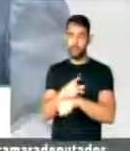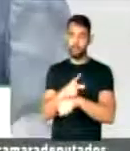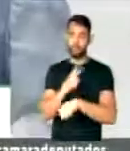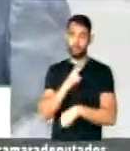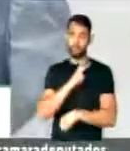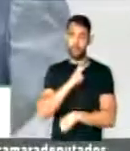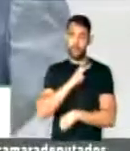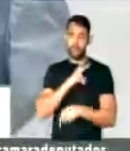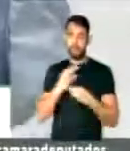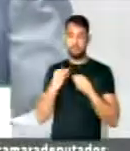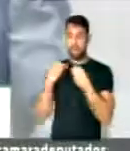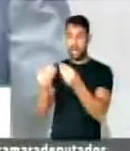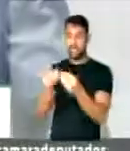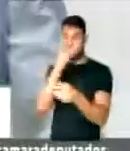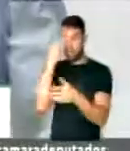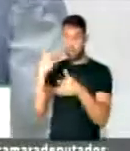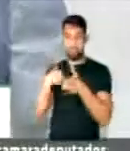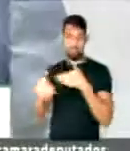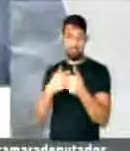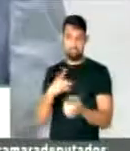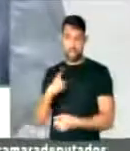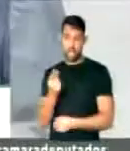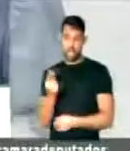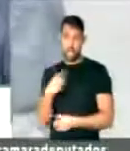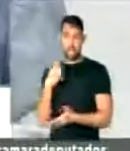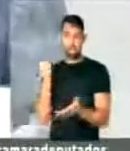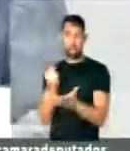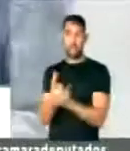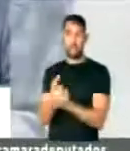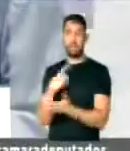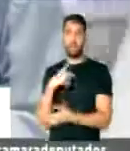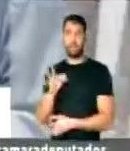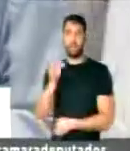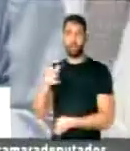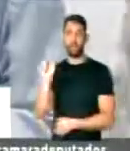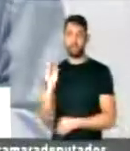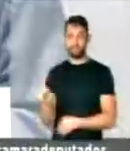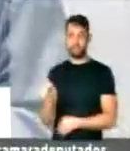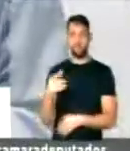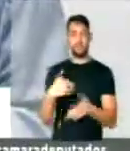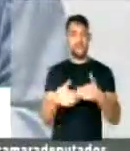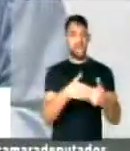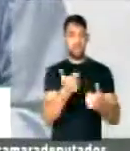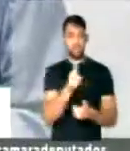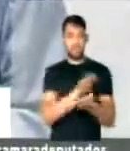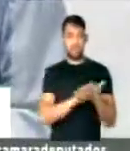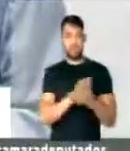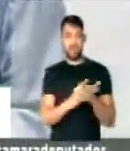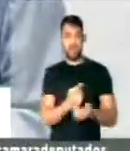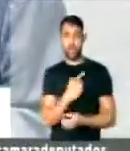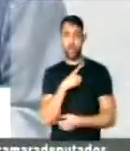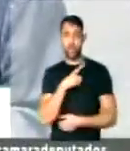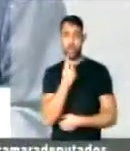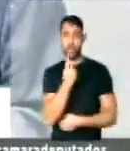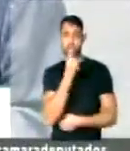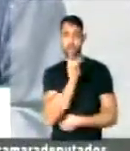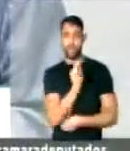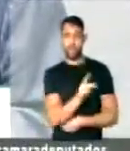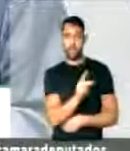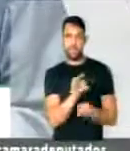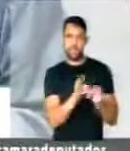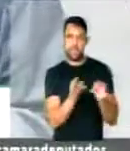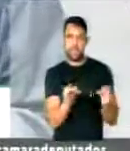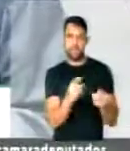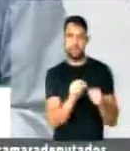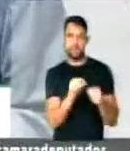privada para que quem tiver dinheiro pode se aposentar. O restante vai ter como única aposentadoria